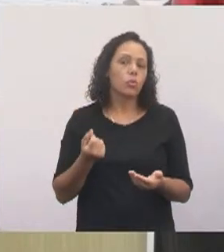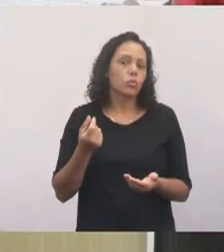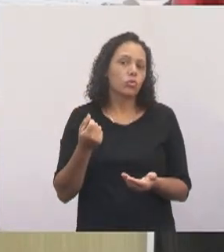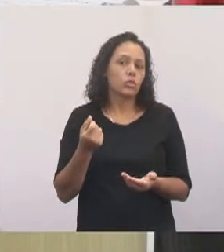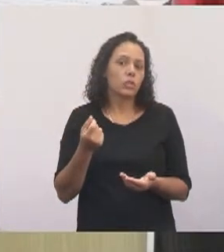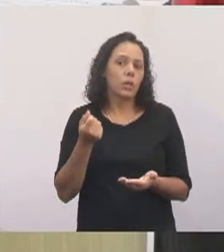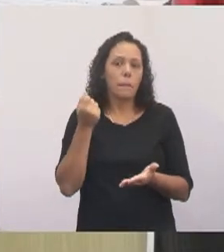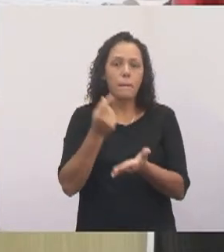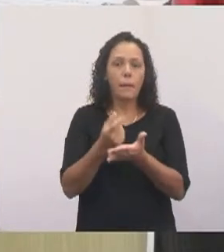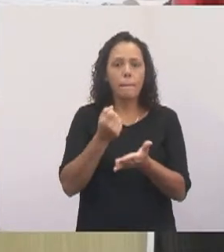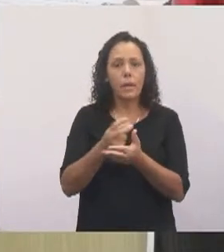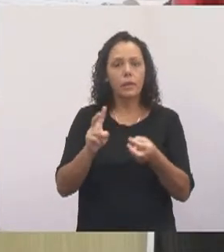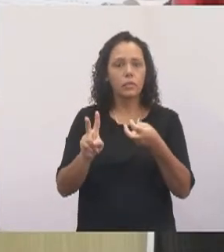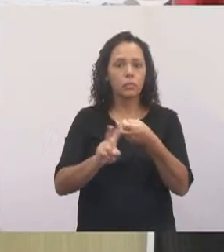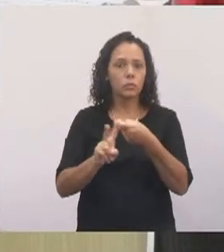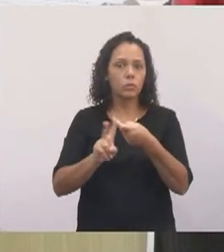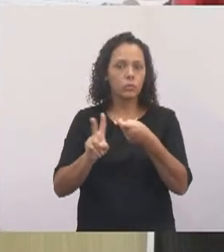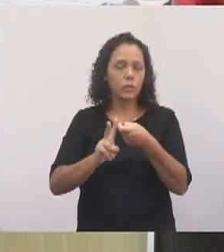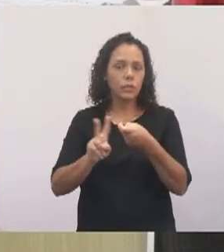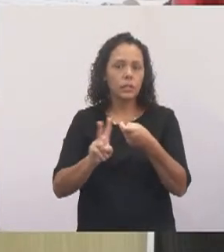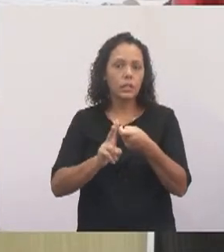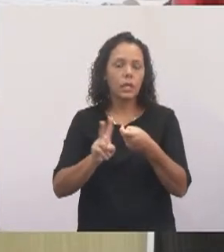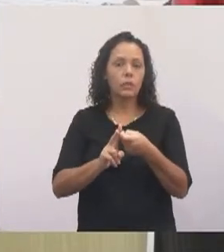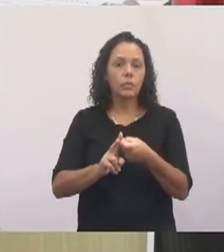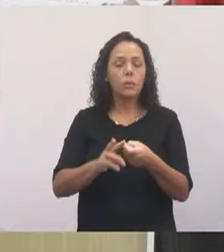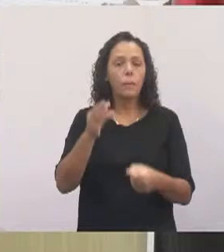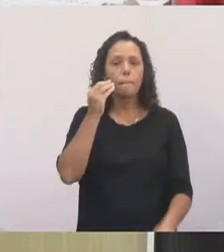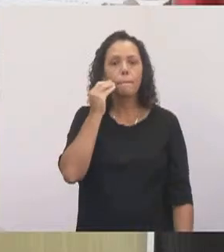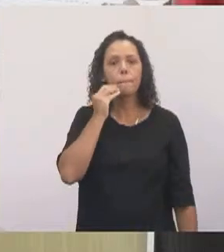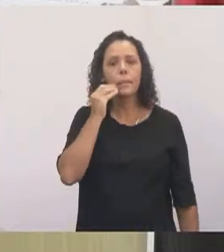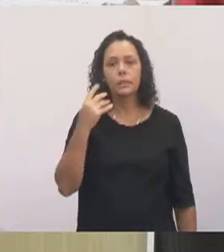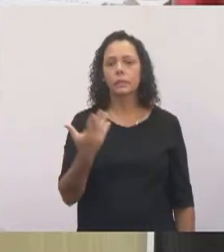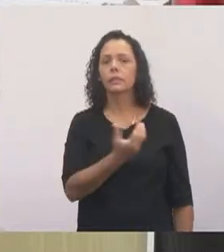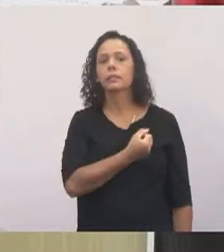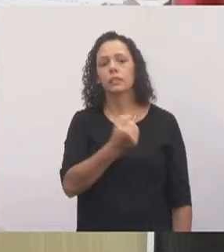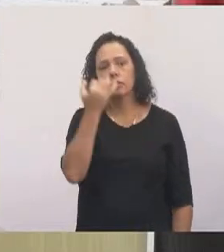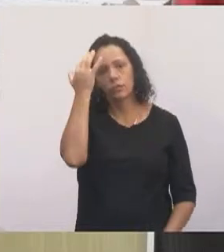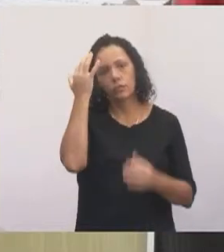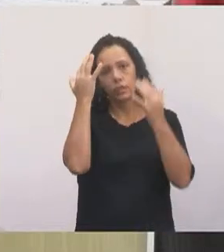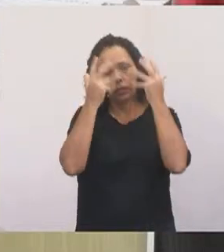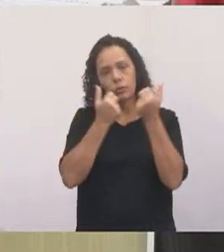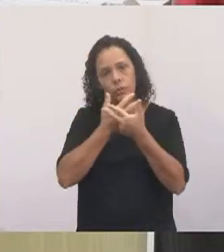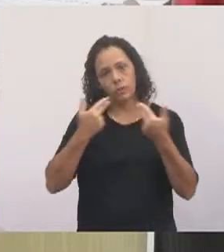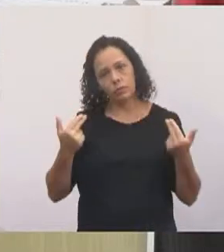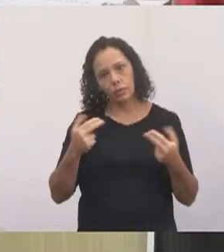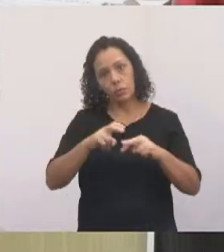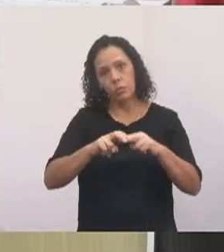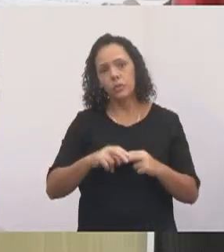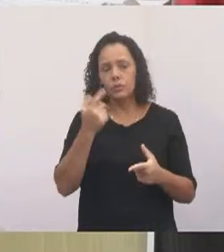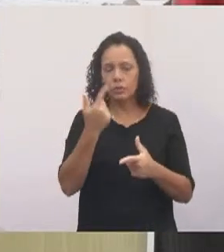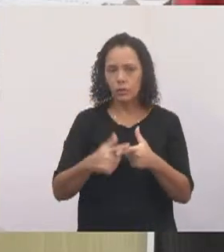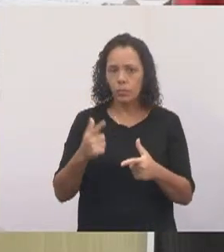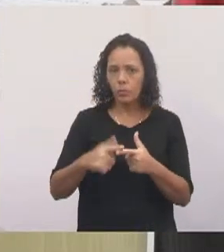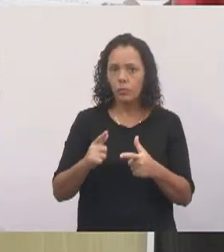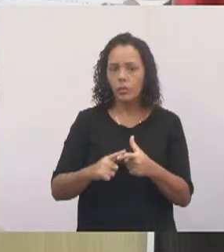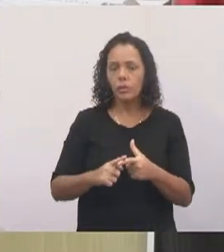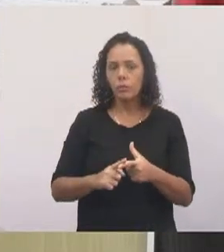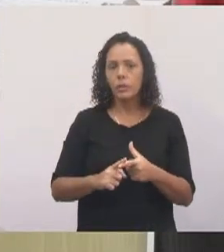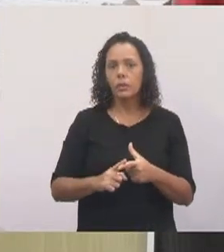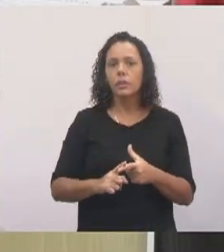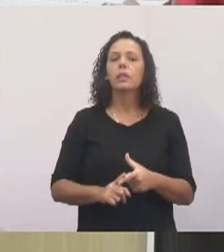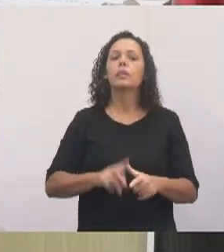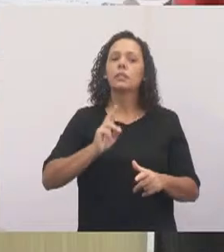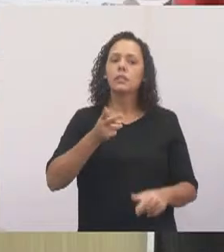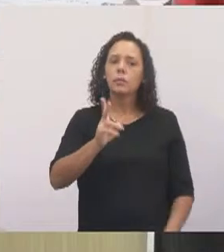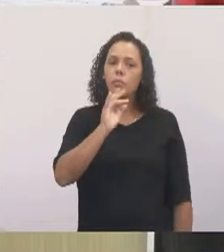animal. Entendeu? Então, esse que é o problema. As ONGs, eu continuo afirmando, vou afirmar sempre, responsabilidade em primeiro lugar. É a mesma